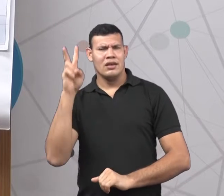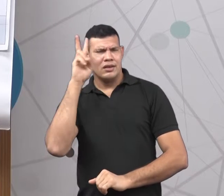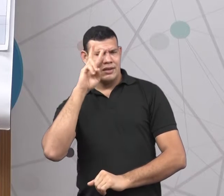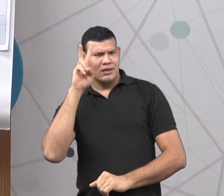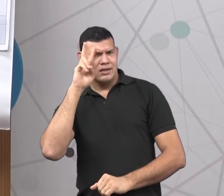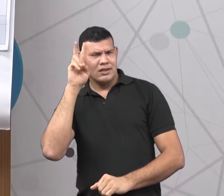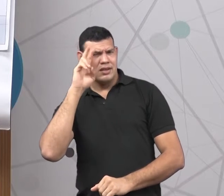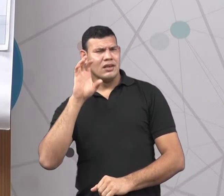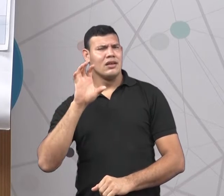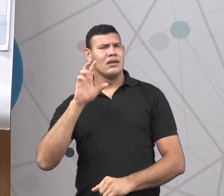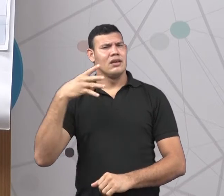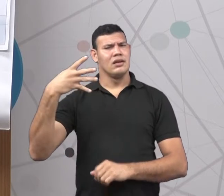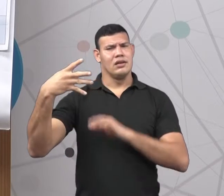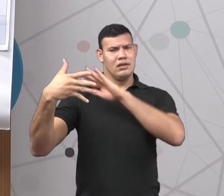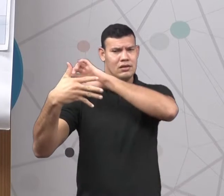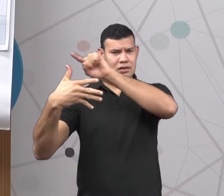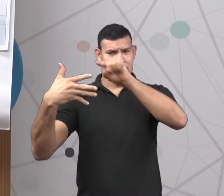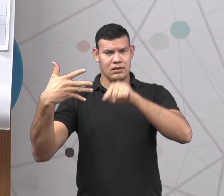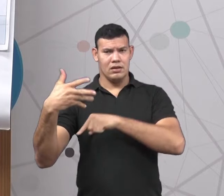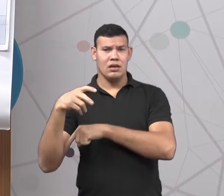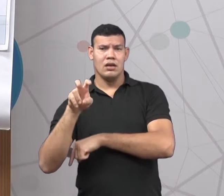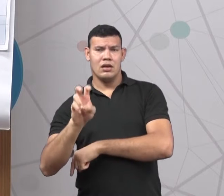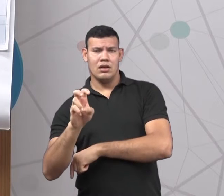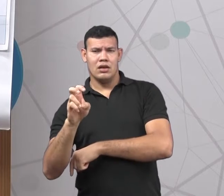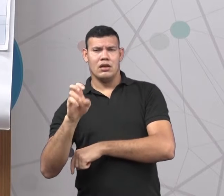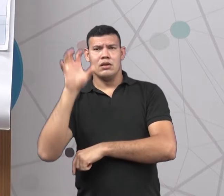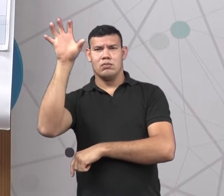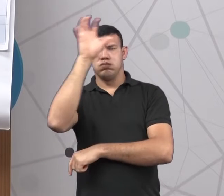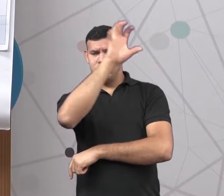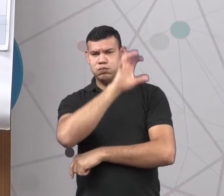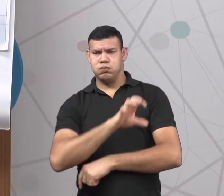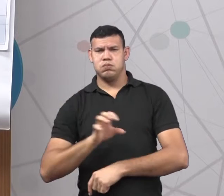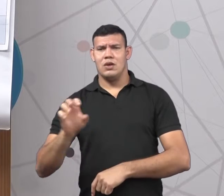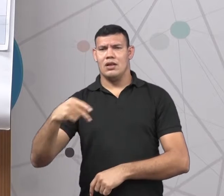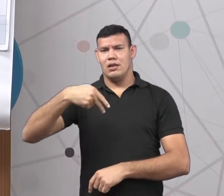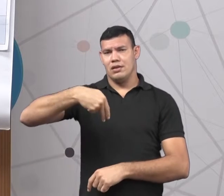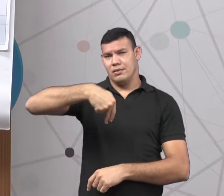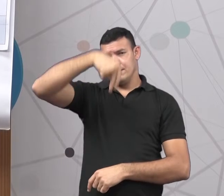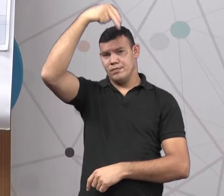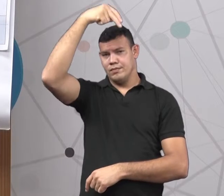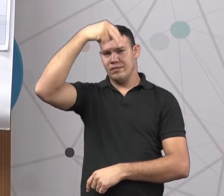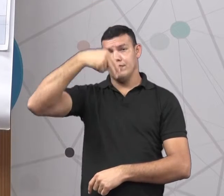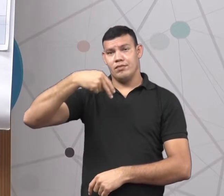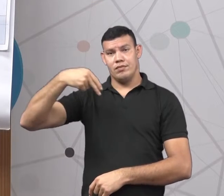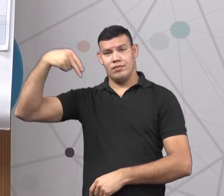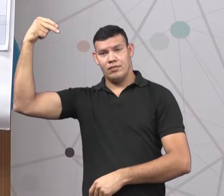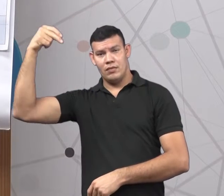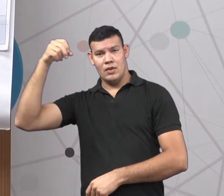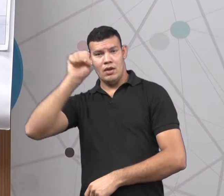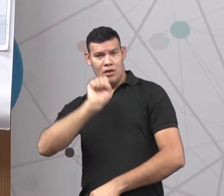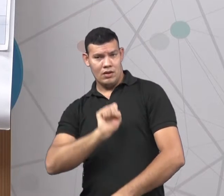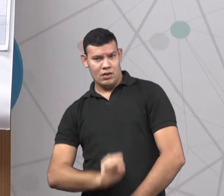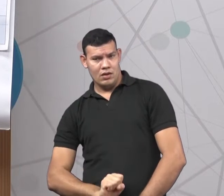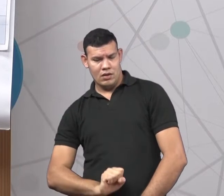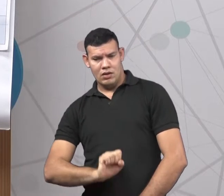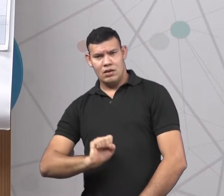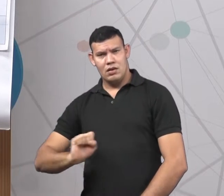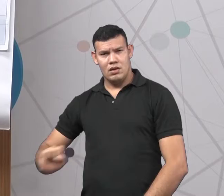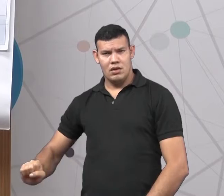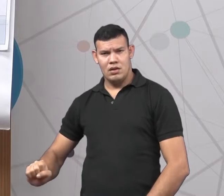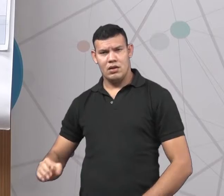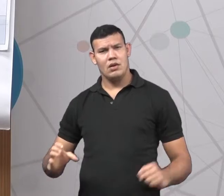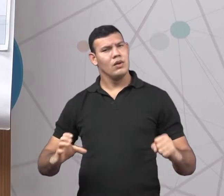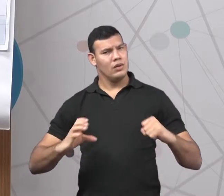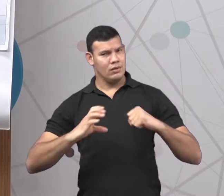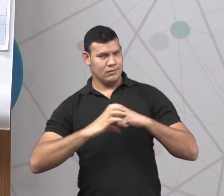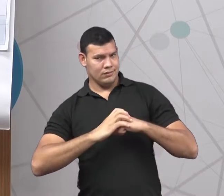são as 5 regiões brasileiras? Norte, Nordeste, Sul, Sudeste